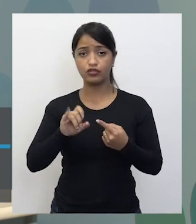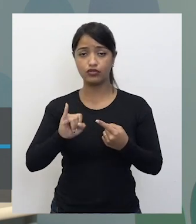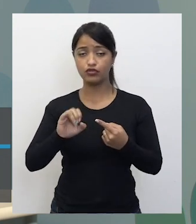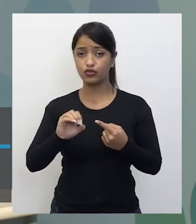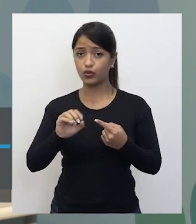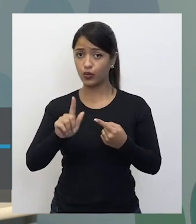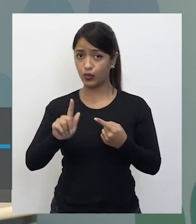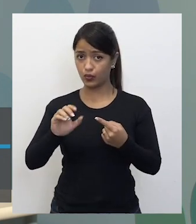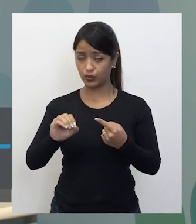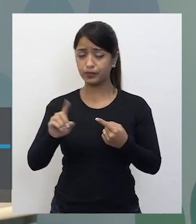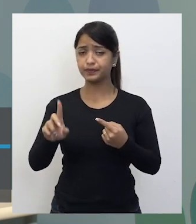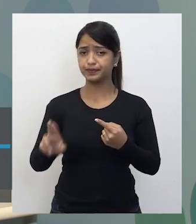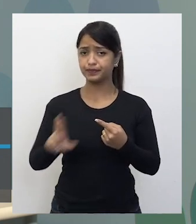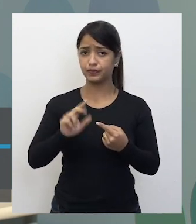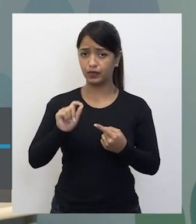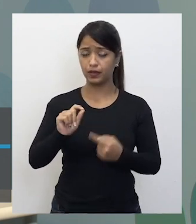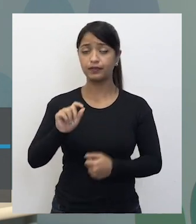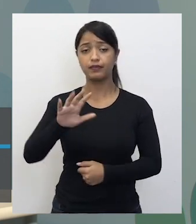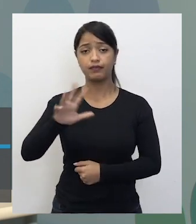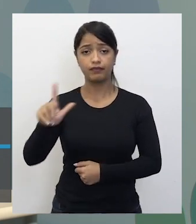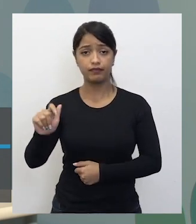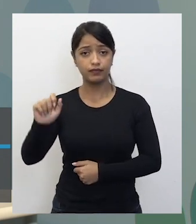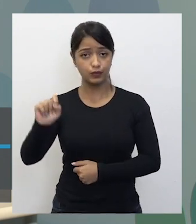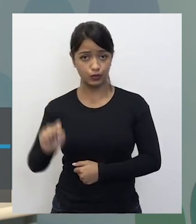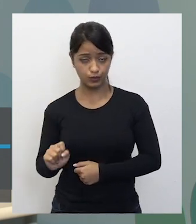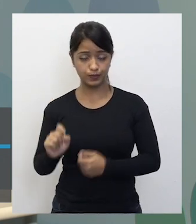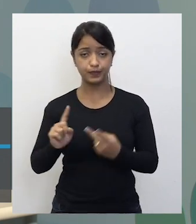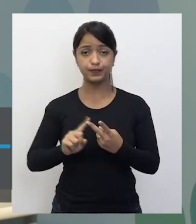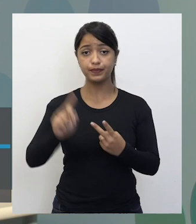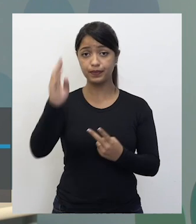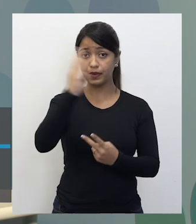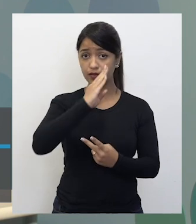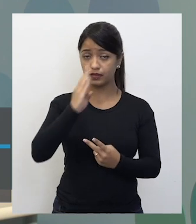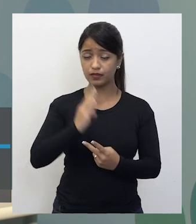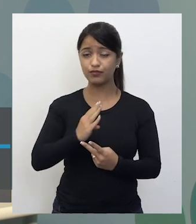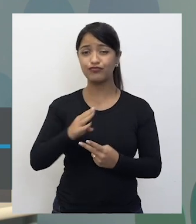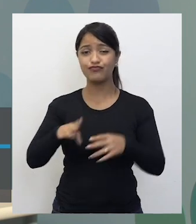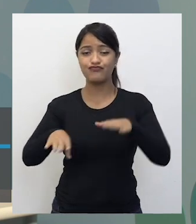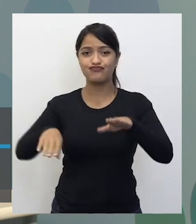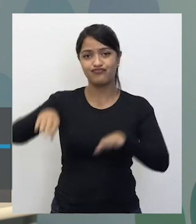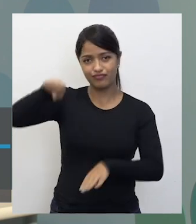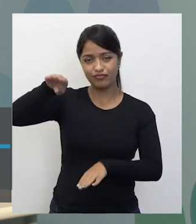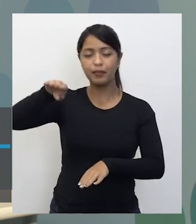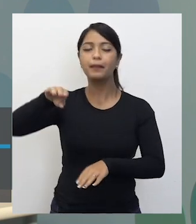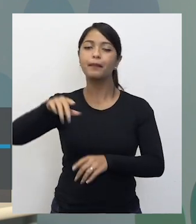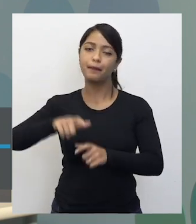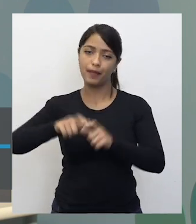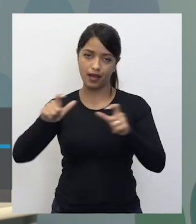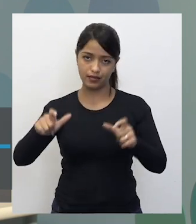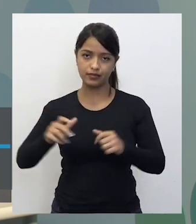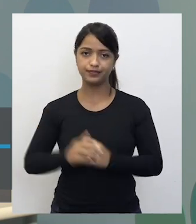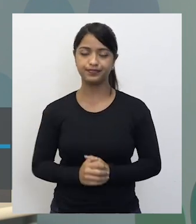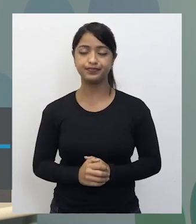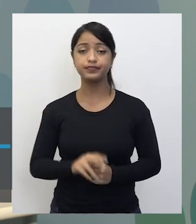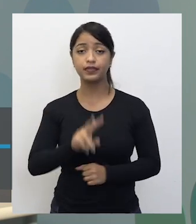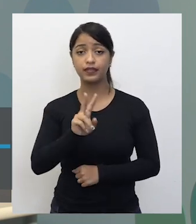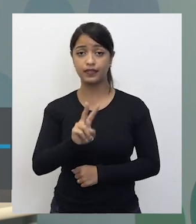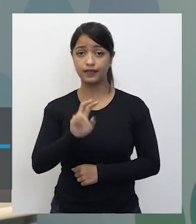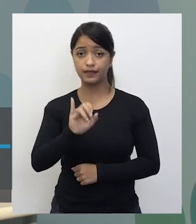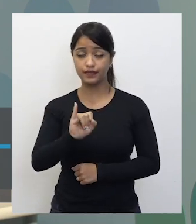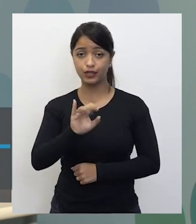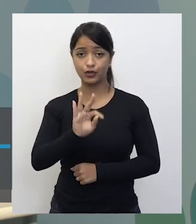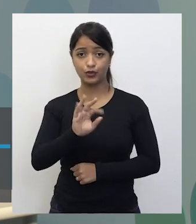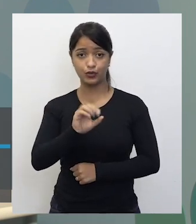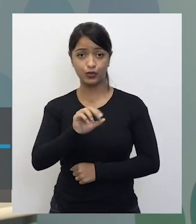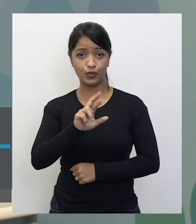que a África do Sul e o Brasil são os que apresentam maior desigualdade. Já a Vitória fez uma comparação,